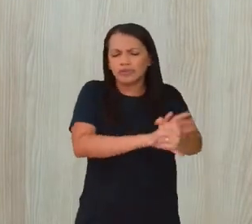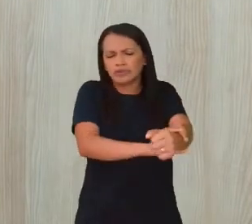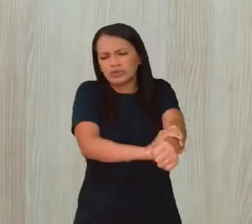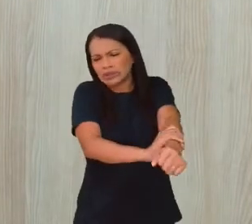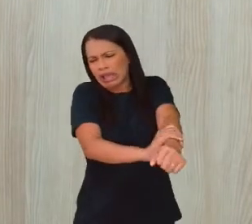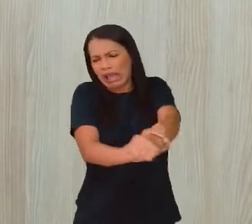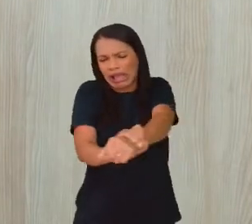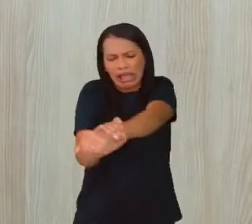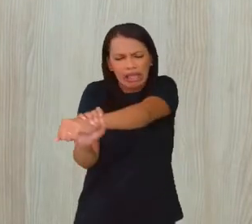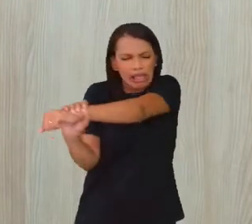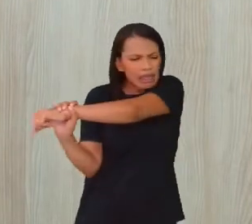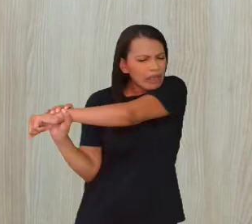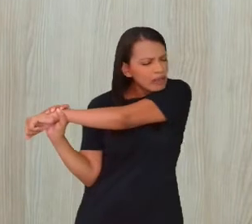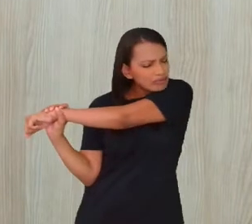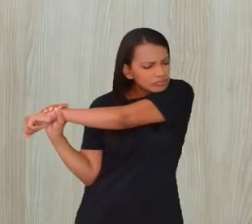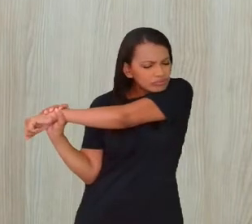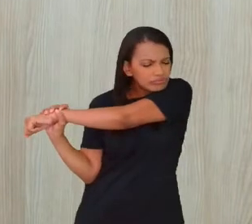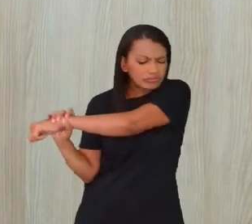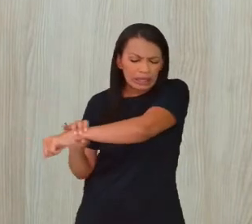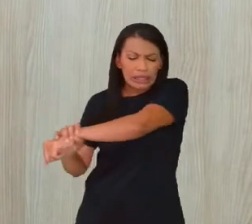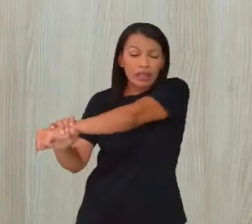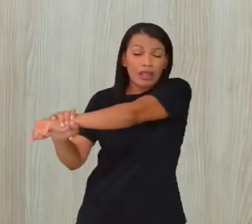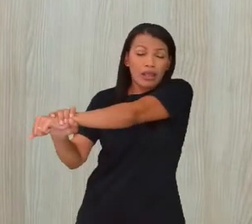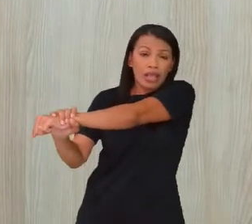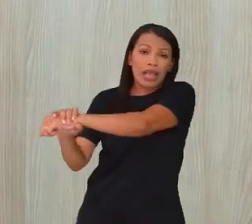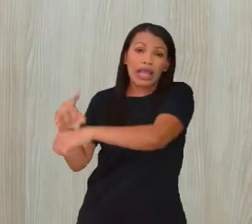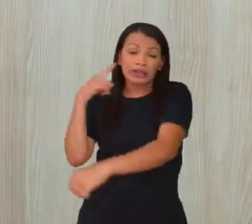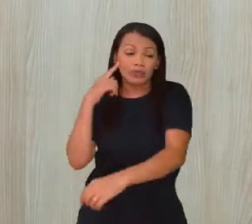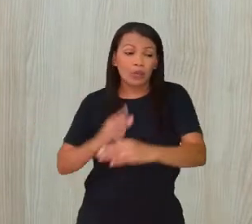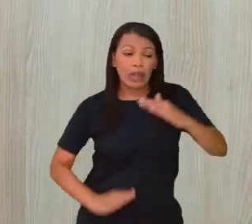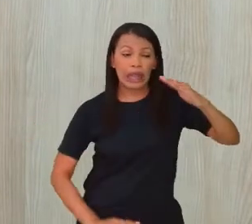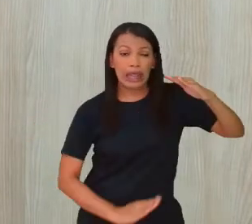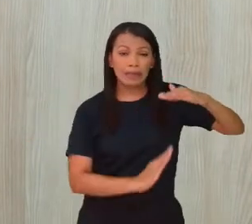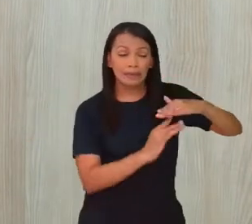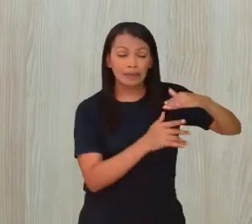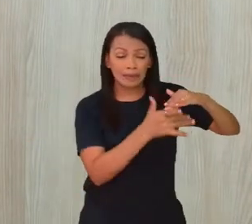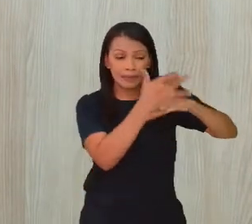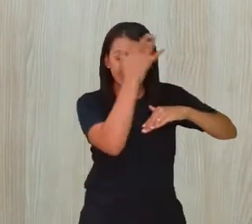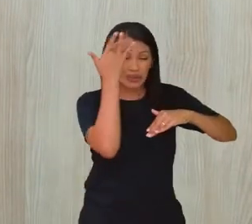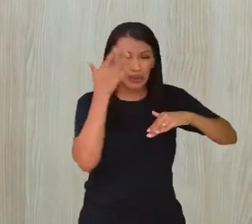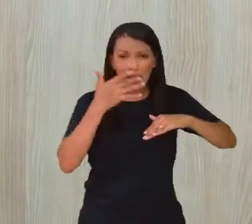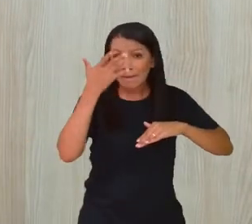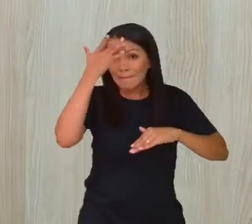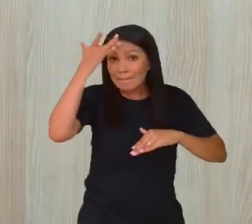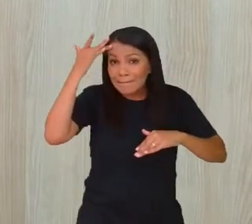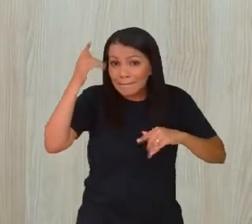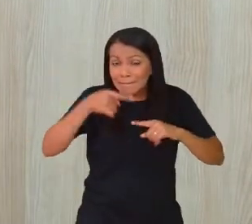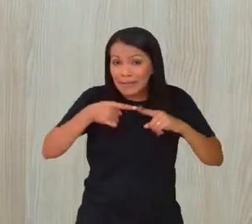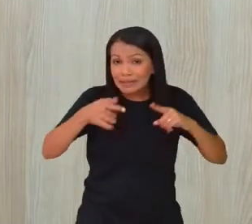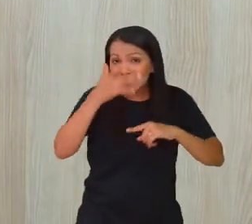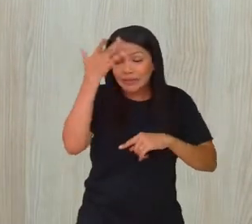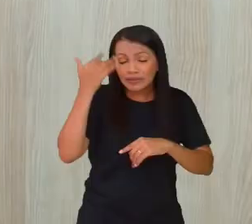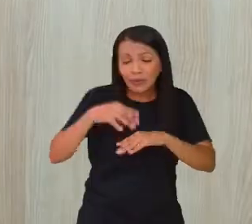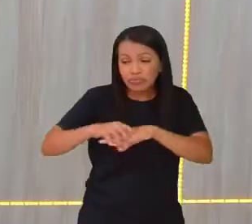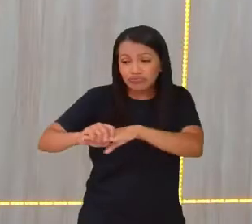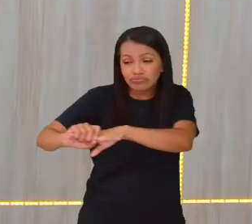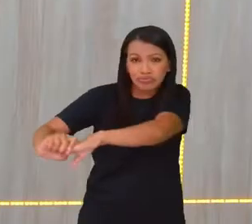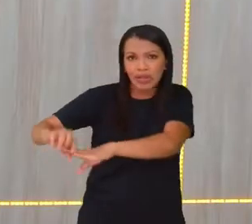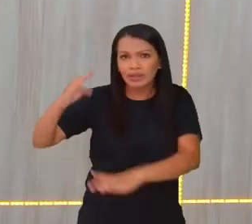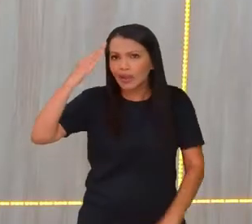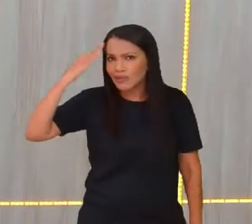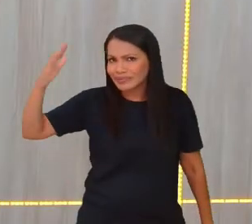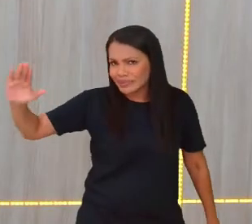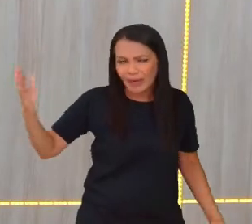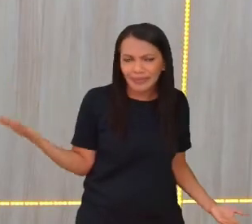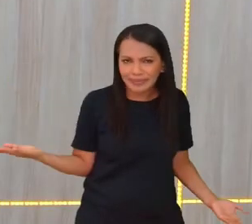já imobilizou, então, por que, né, continuar com aquilo, né, professor? Exato. Já dá logo ponto e pronto, né? Exato, porque às vezes a